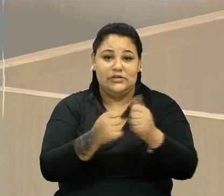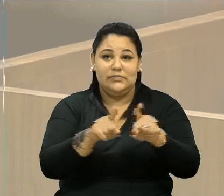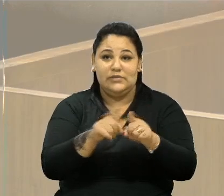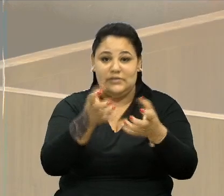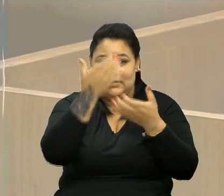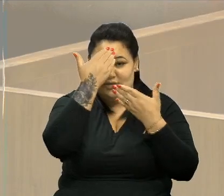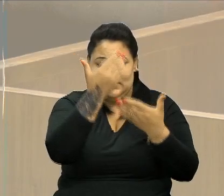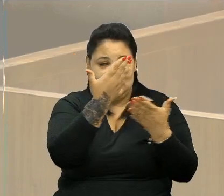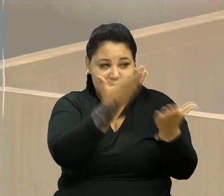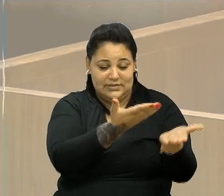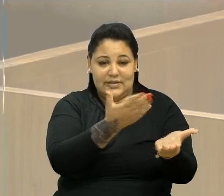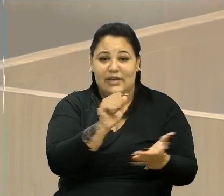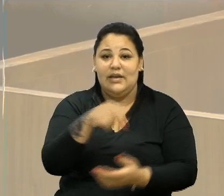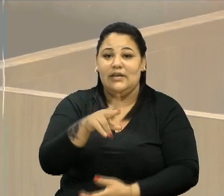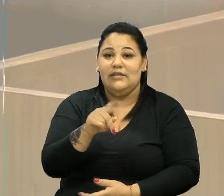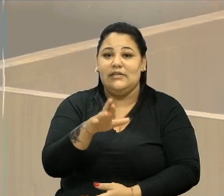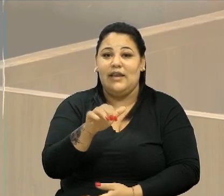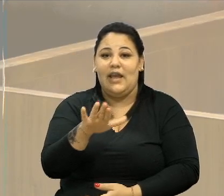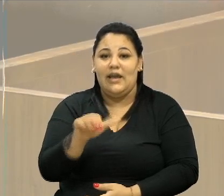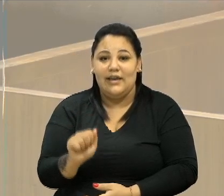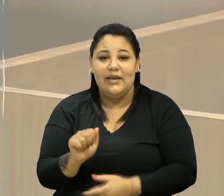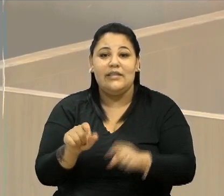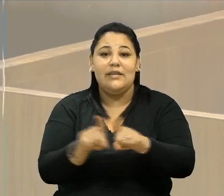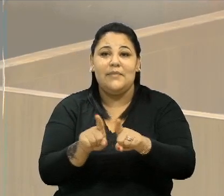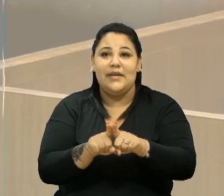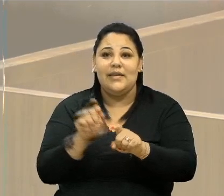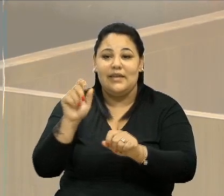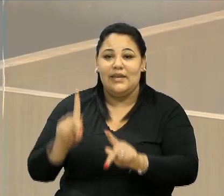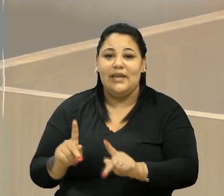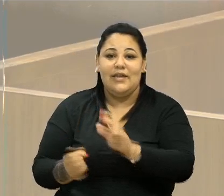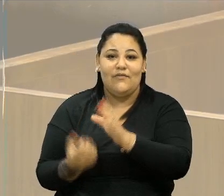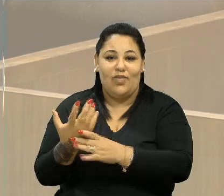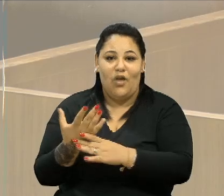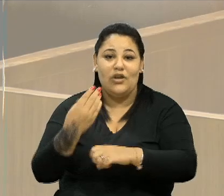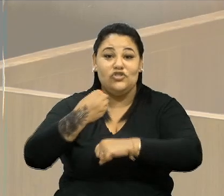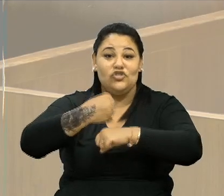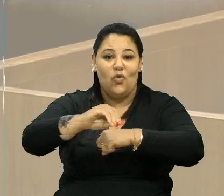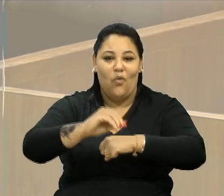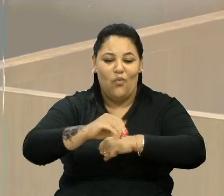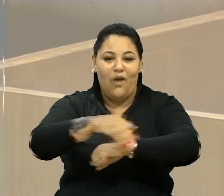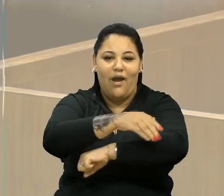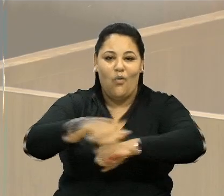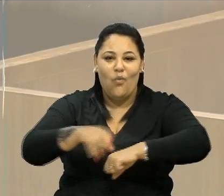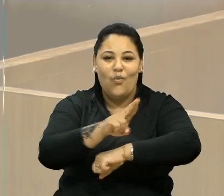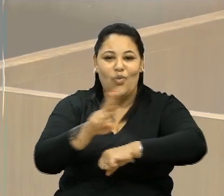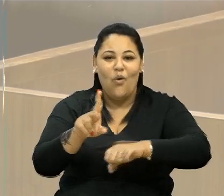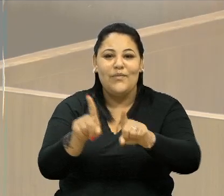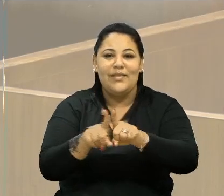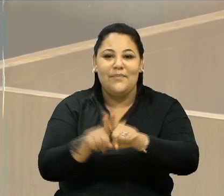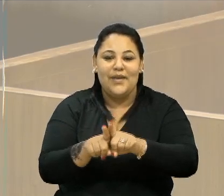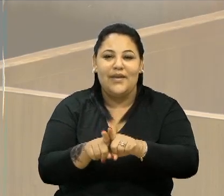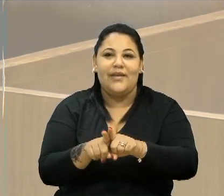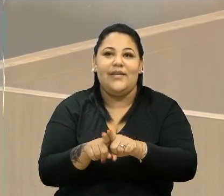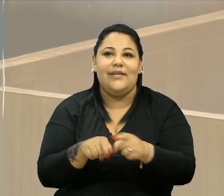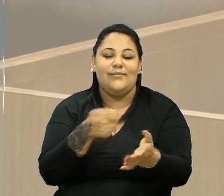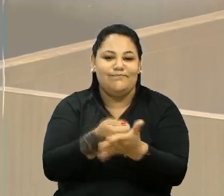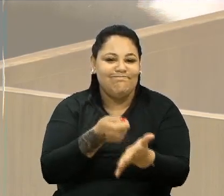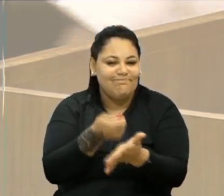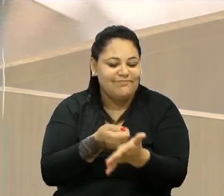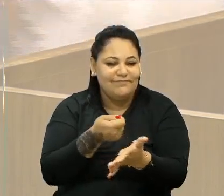Andréia Bertin, minha assessora, que foi uma também das idealizadoras dessa rua, né, e que buscou todo o